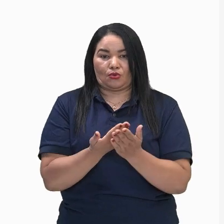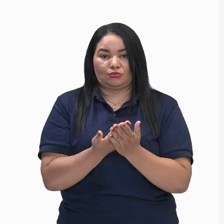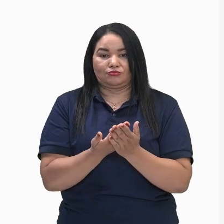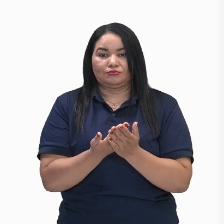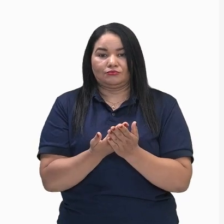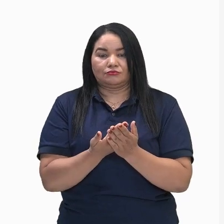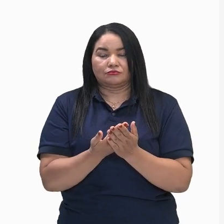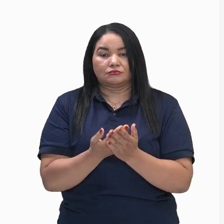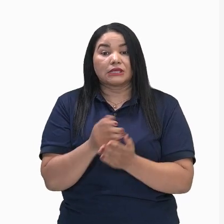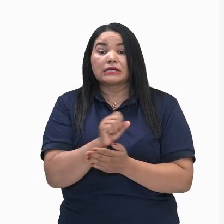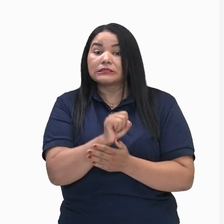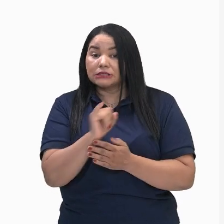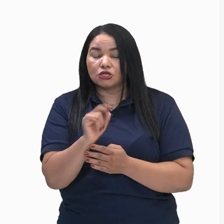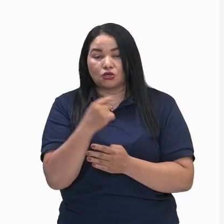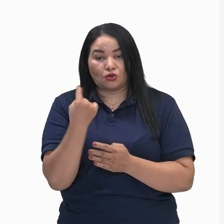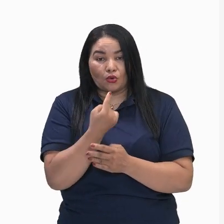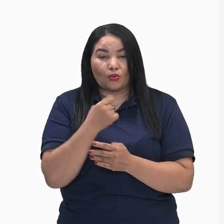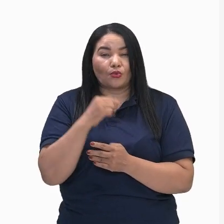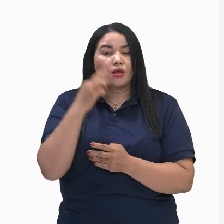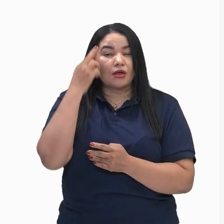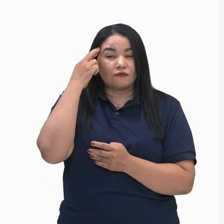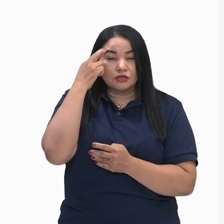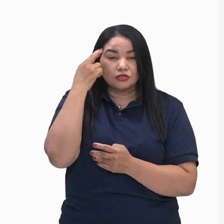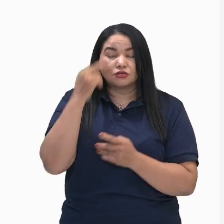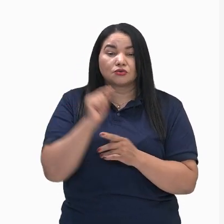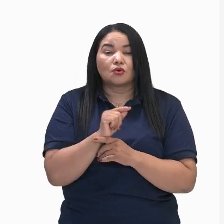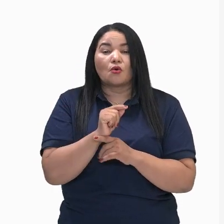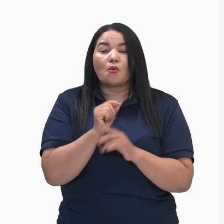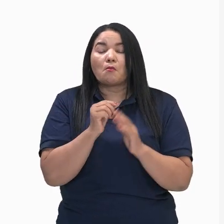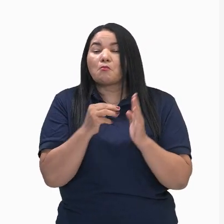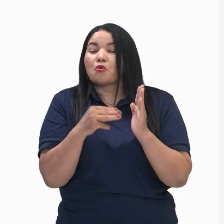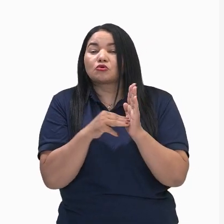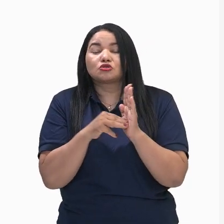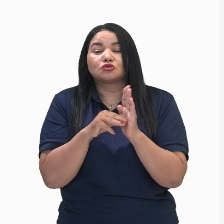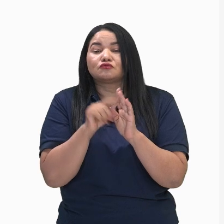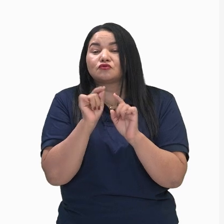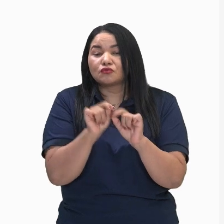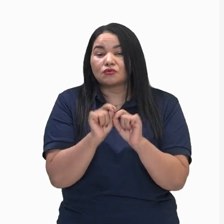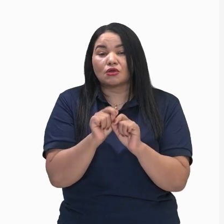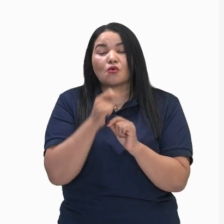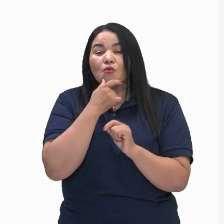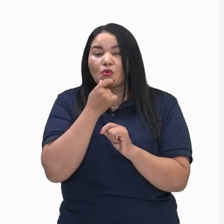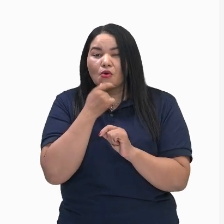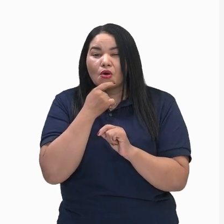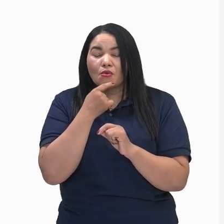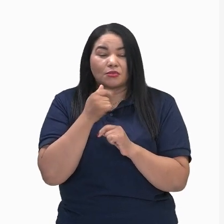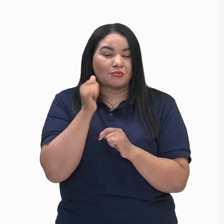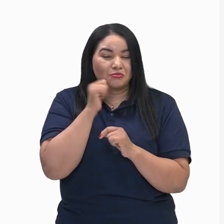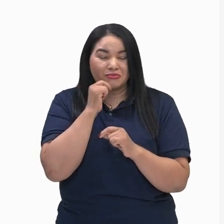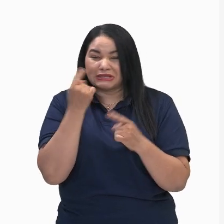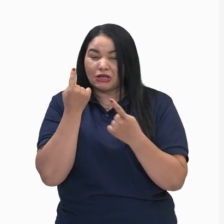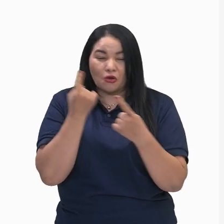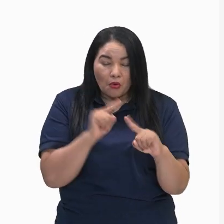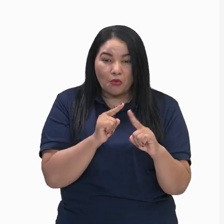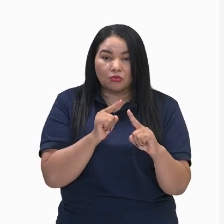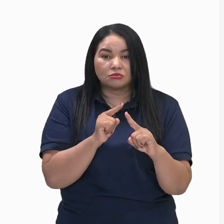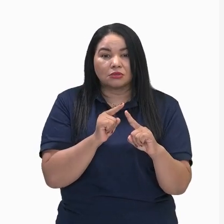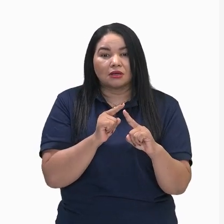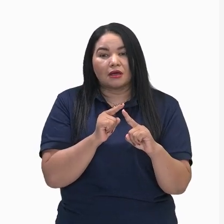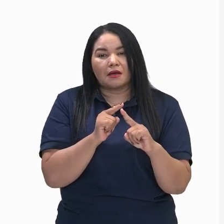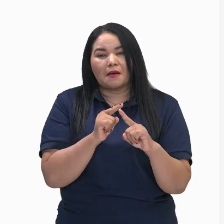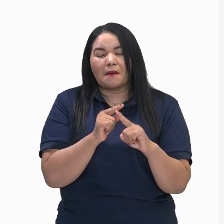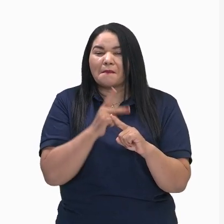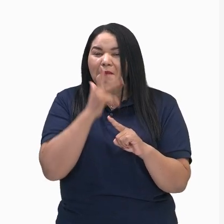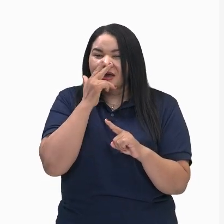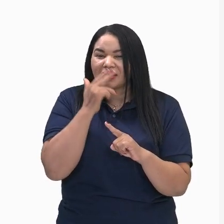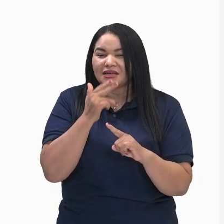refletirmos sobre os motivos que levam um homem a violentar uma mulher, podemos lembrar de frases banalizadas no